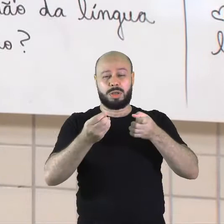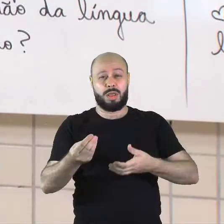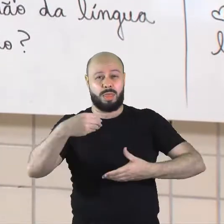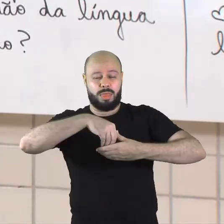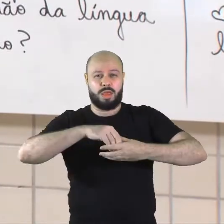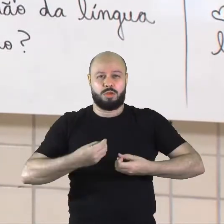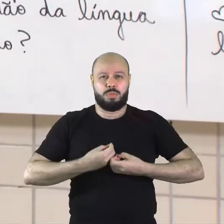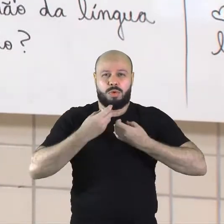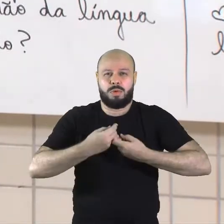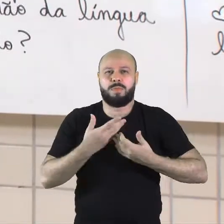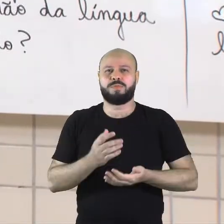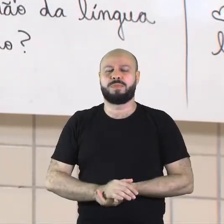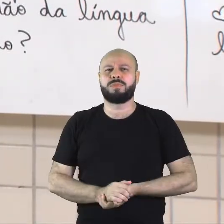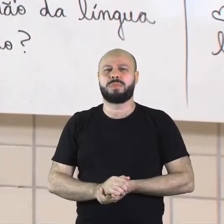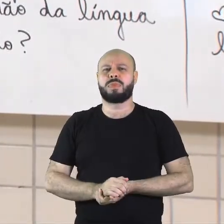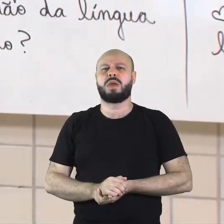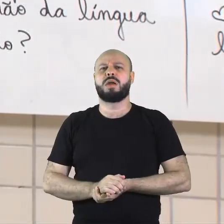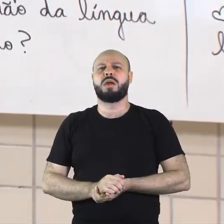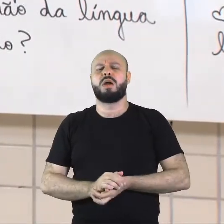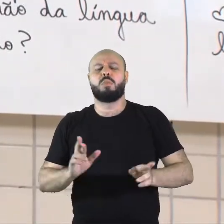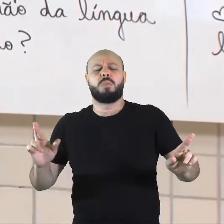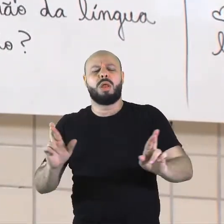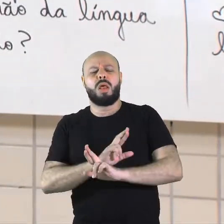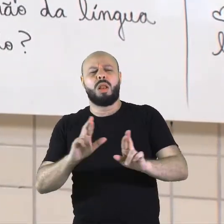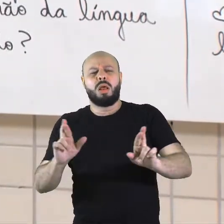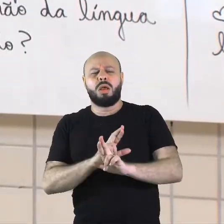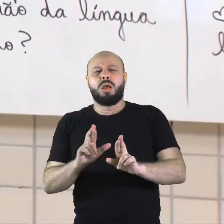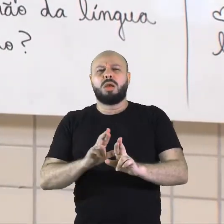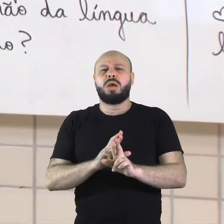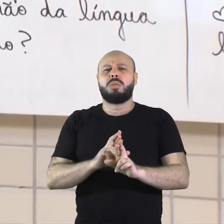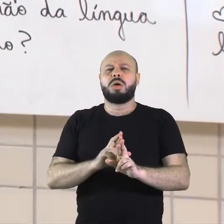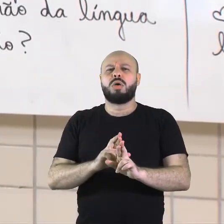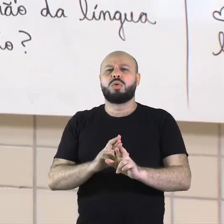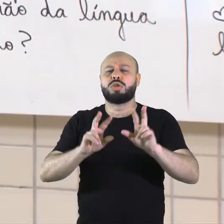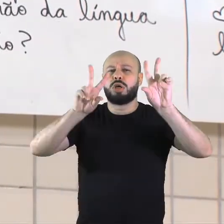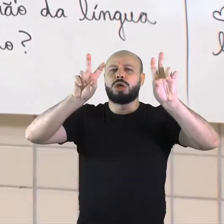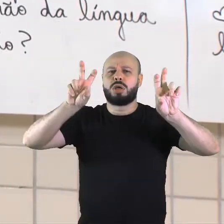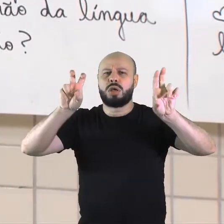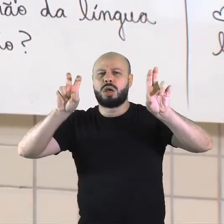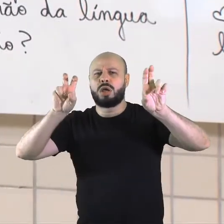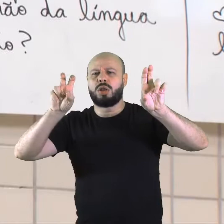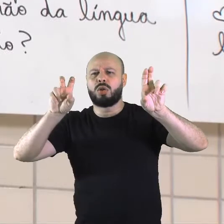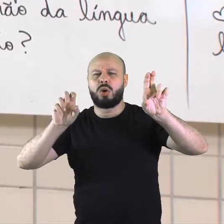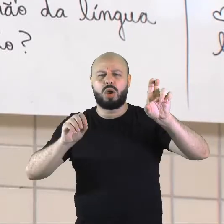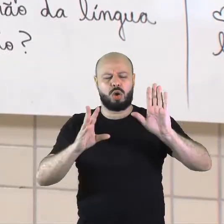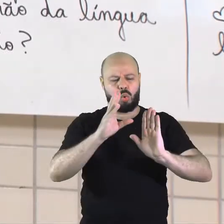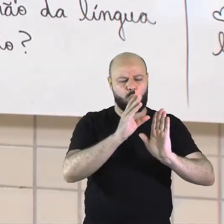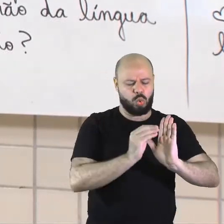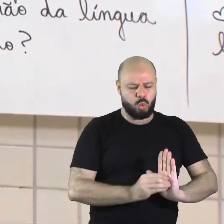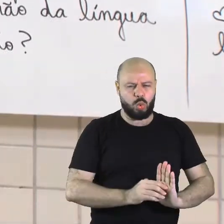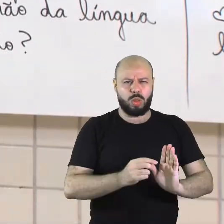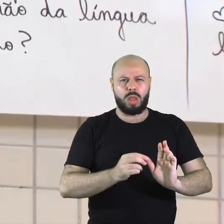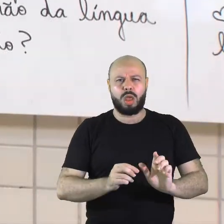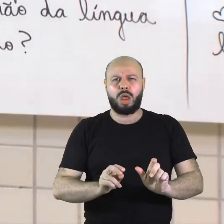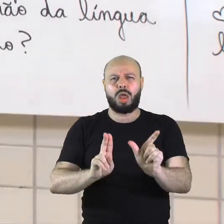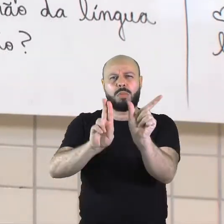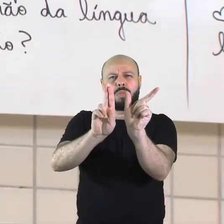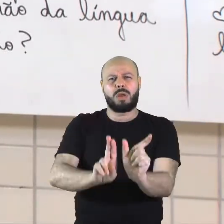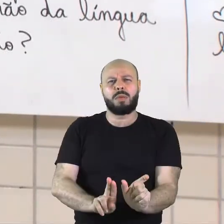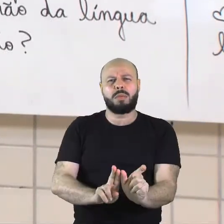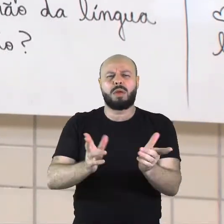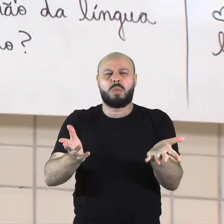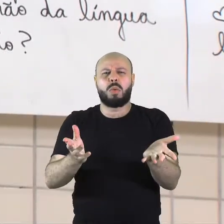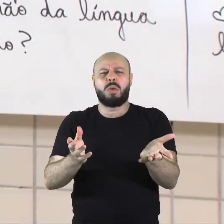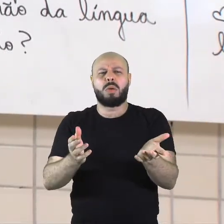ó. Associe o título ao conteúdo do poema pronominais e responda. Que regra da